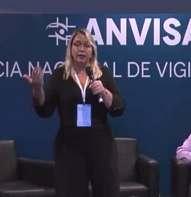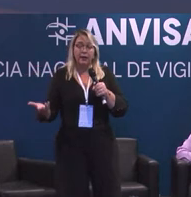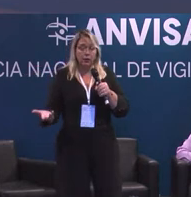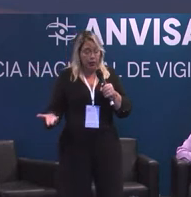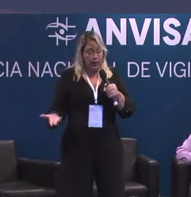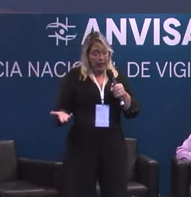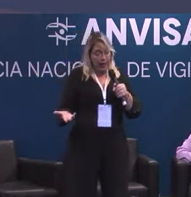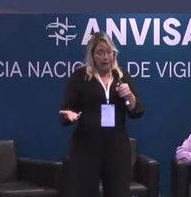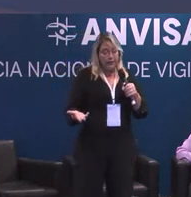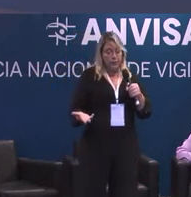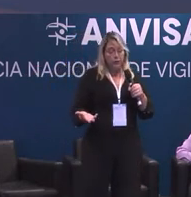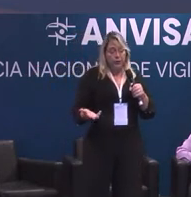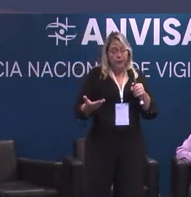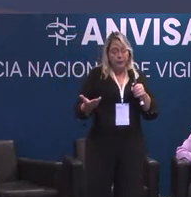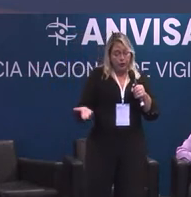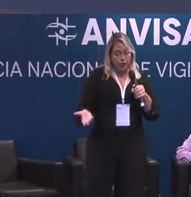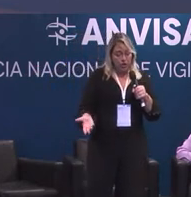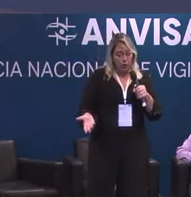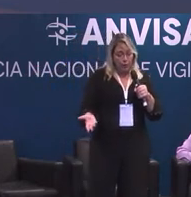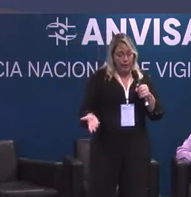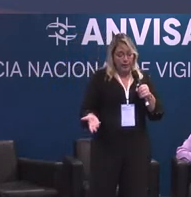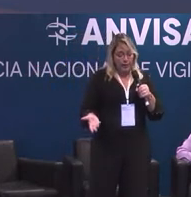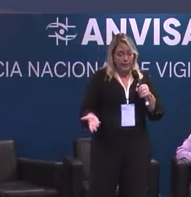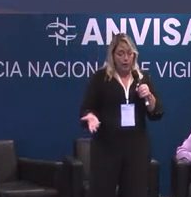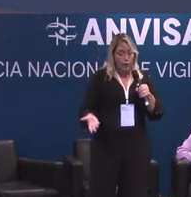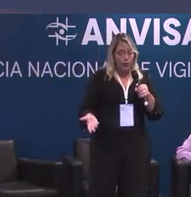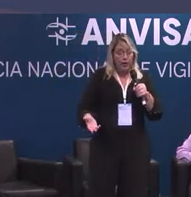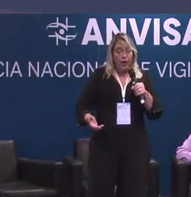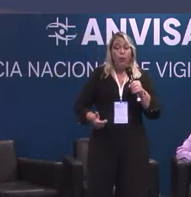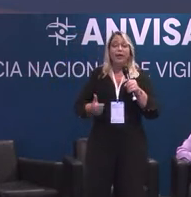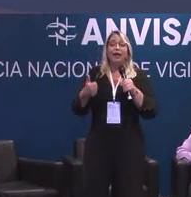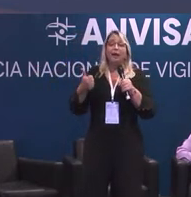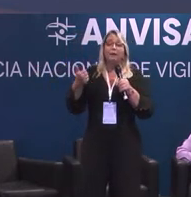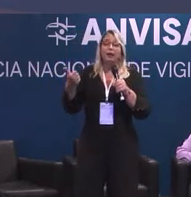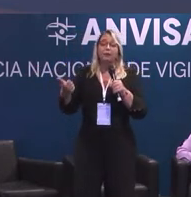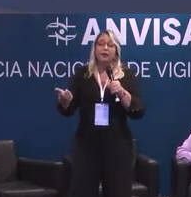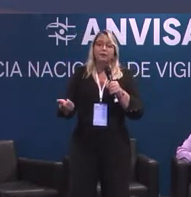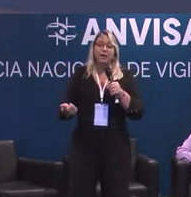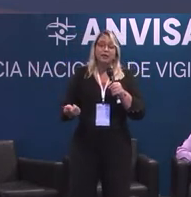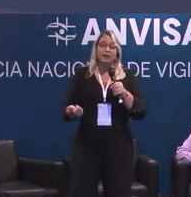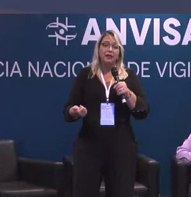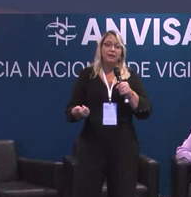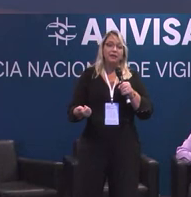melhor a missão de proteger e recuperar a saúde. O incremento das